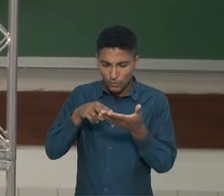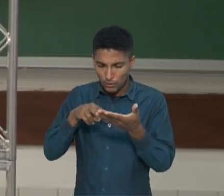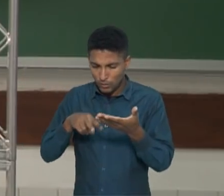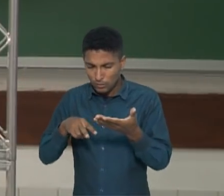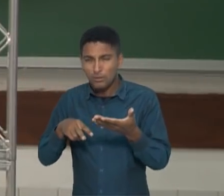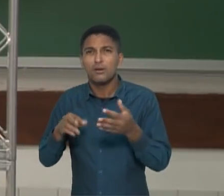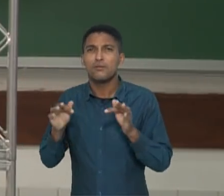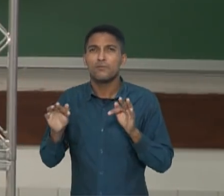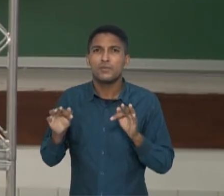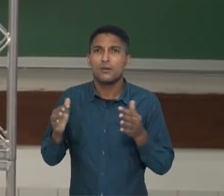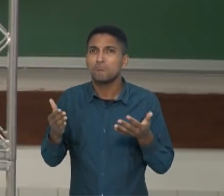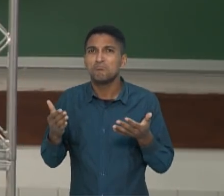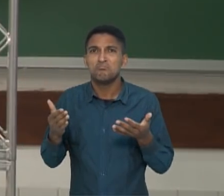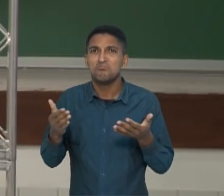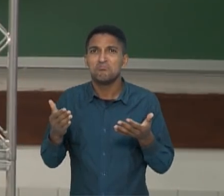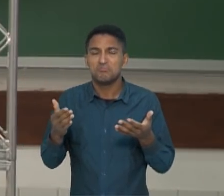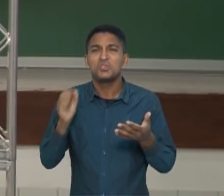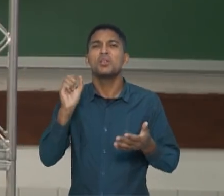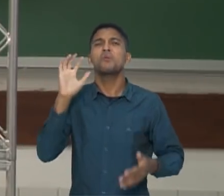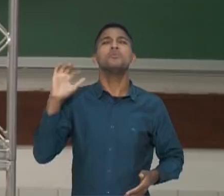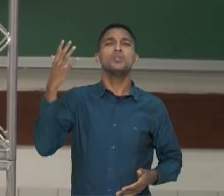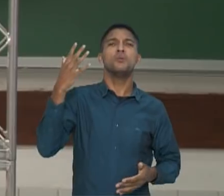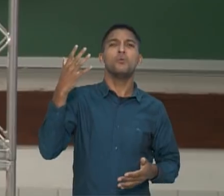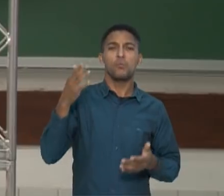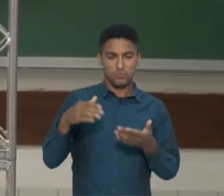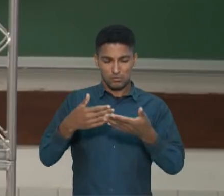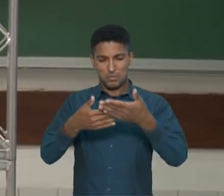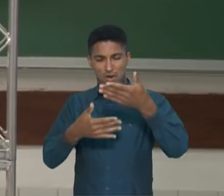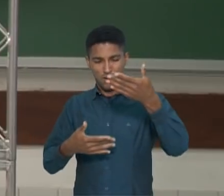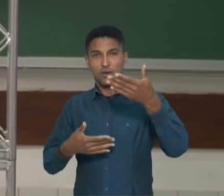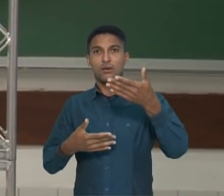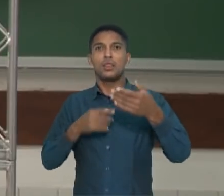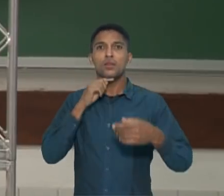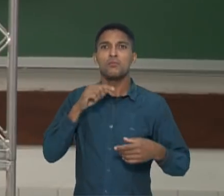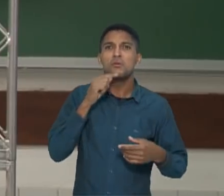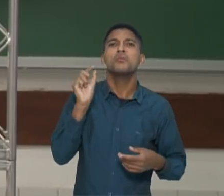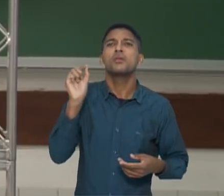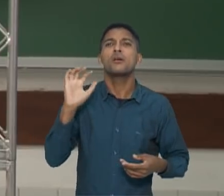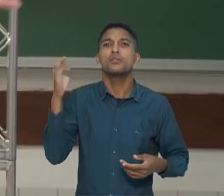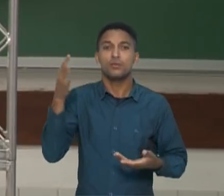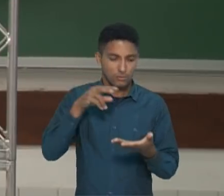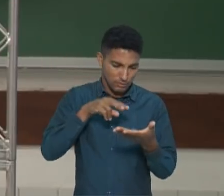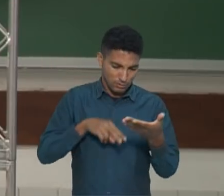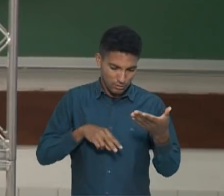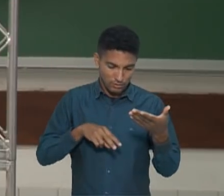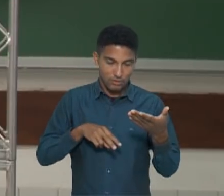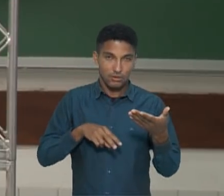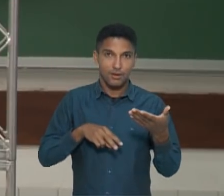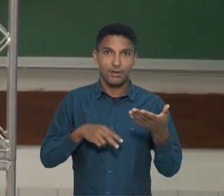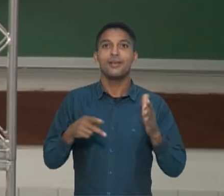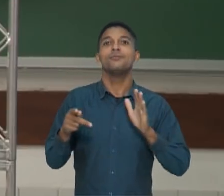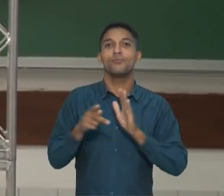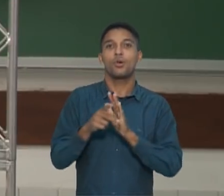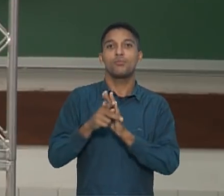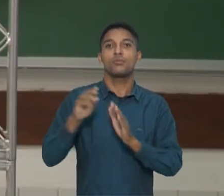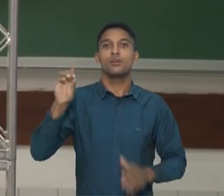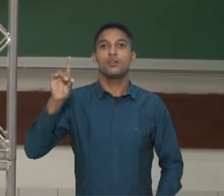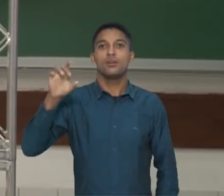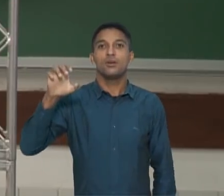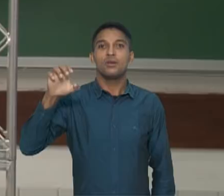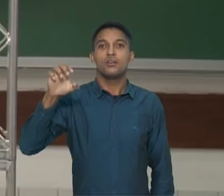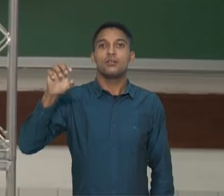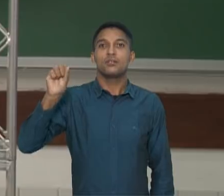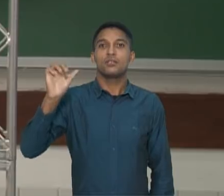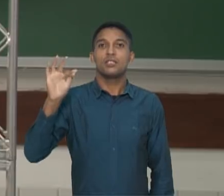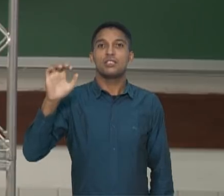visto filmes assim também, né, que às vezes no final você fica em dúvida, e agora? O que será que aconteceu daqui para frente? Então o desfecho às vezes